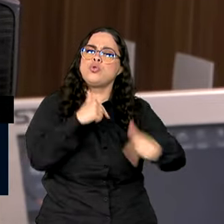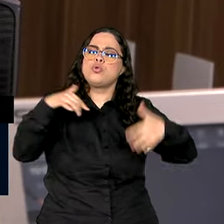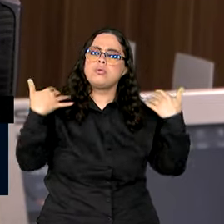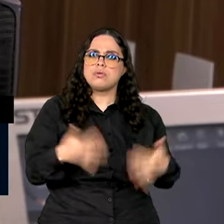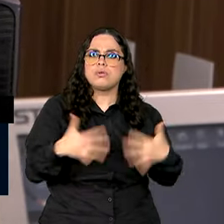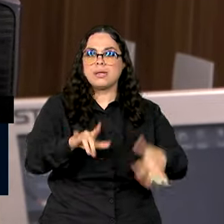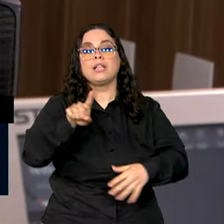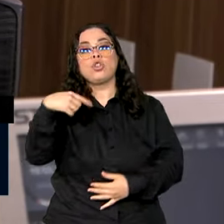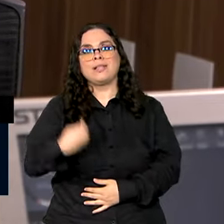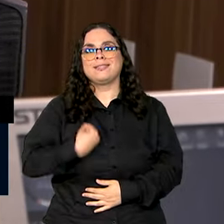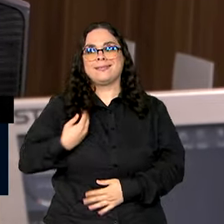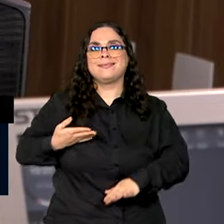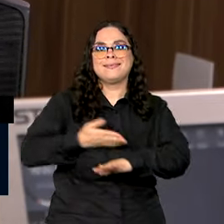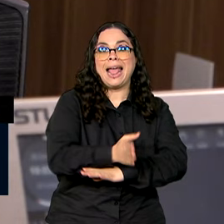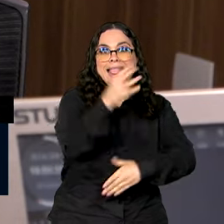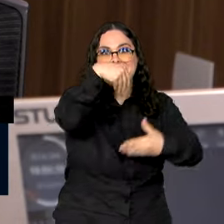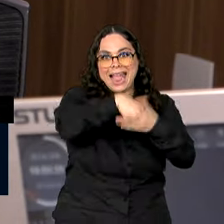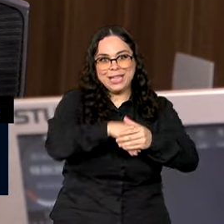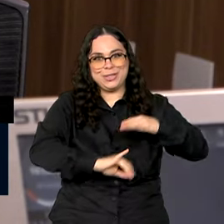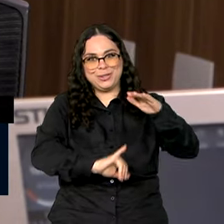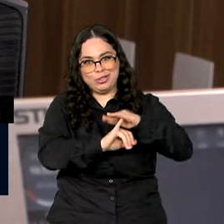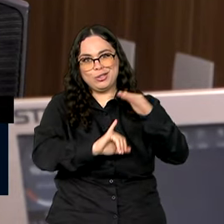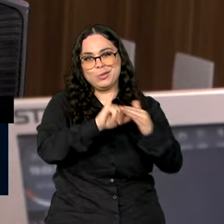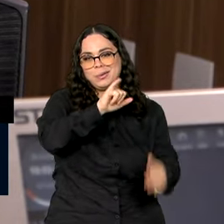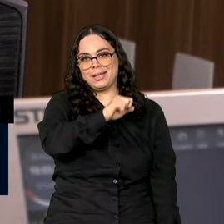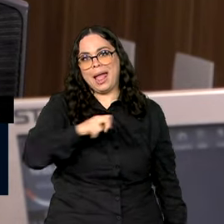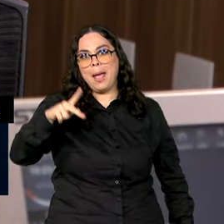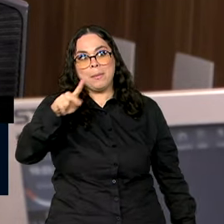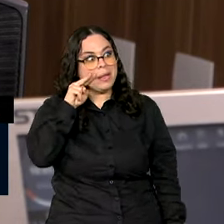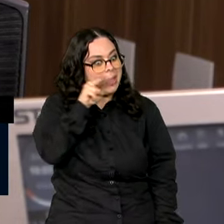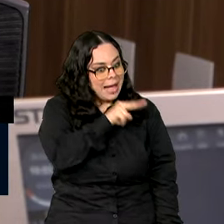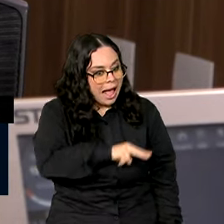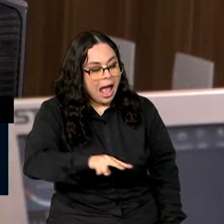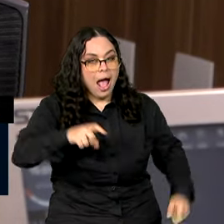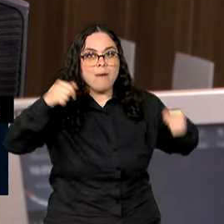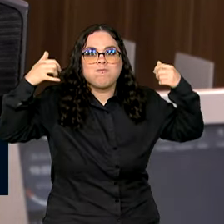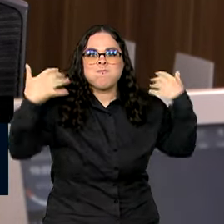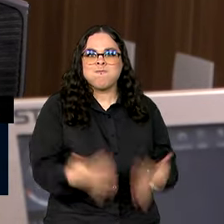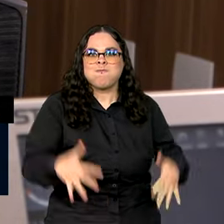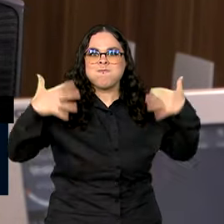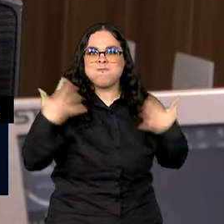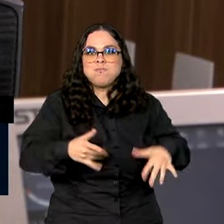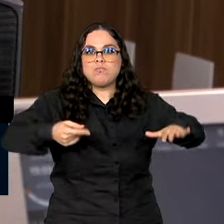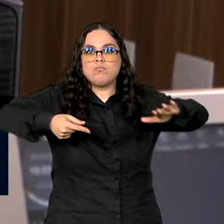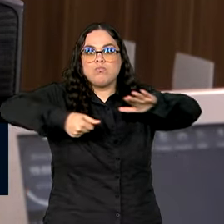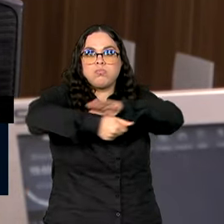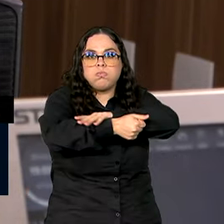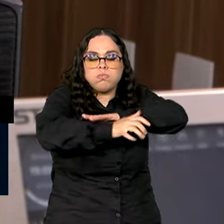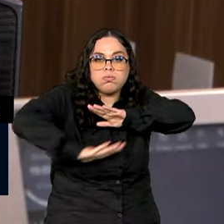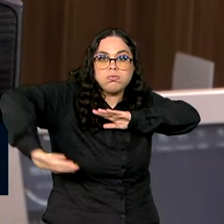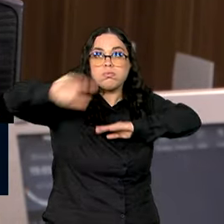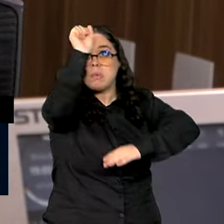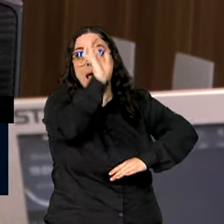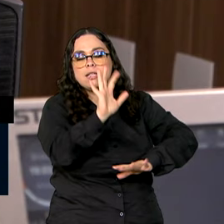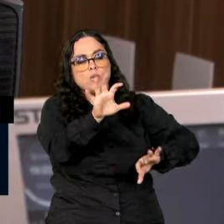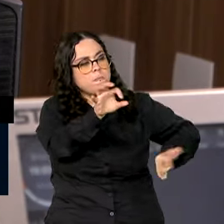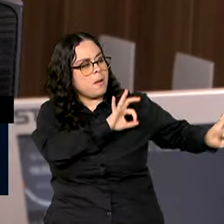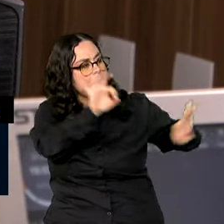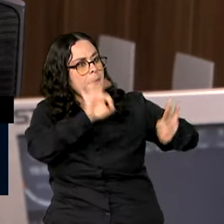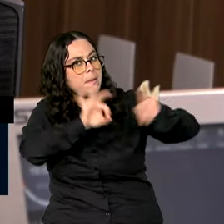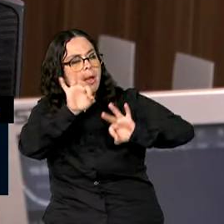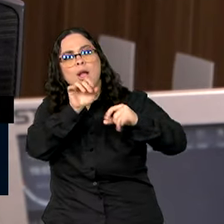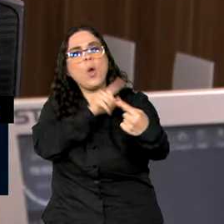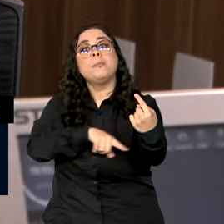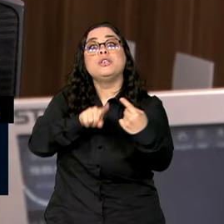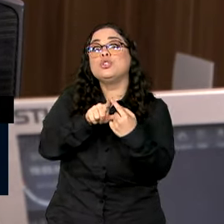oportunidade lá no Inep de acompanhar esse processo chega a ser impressionante os recursos que se mobiliza em todo o país mas tudo é feito com um